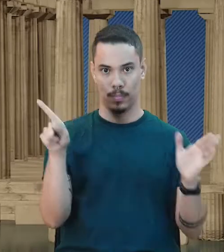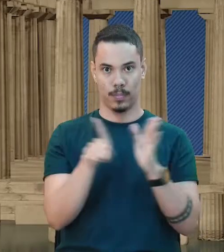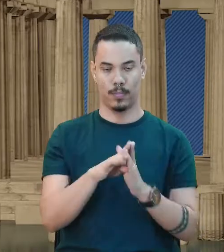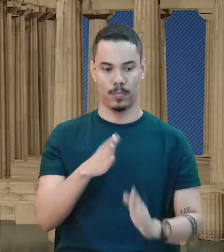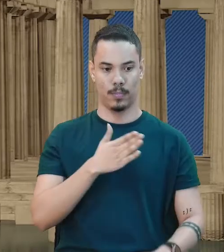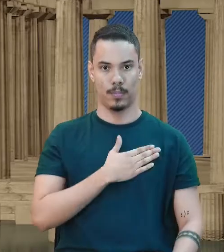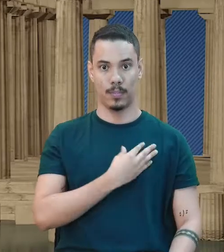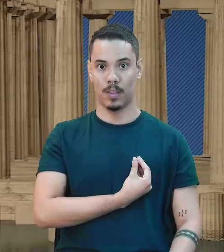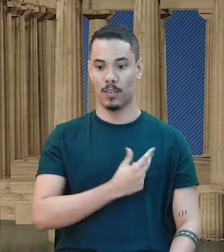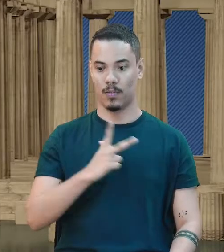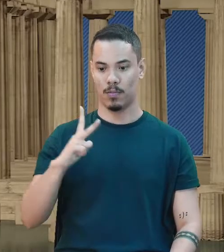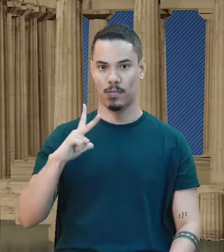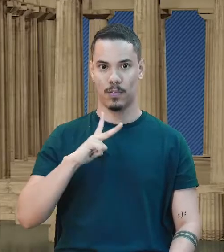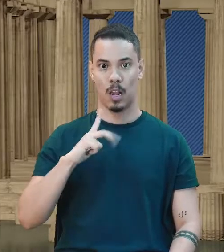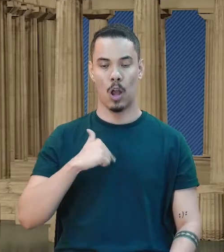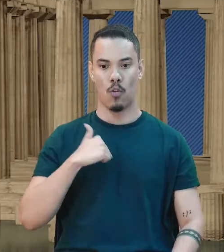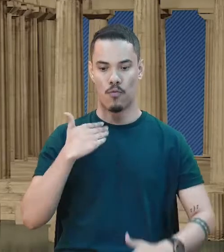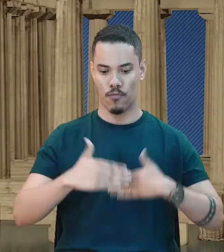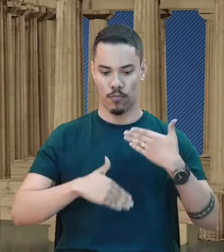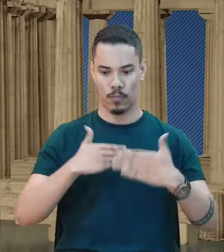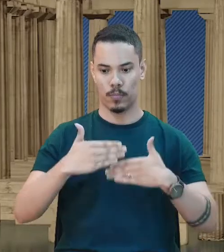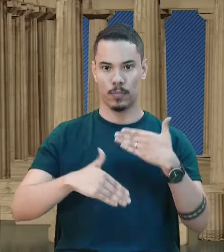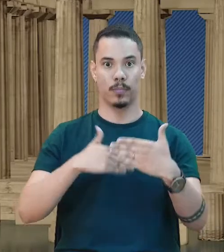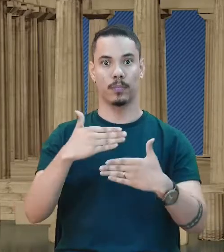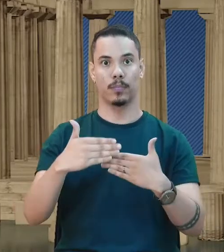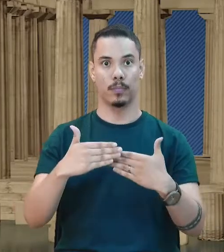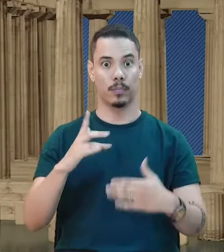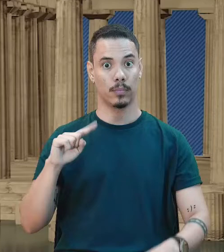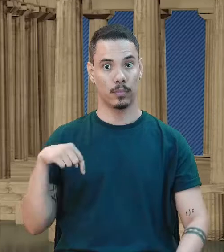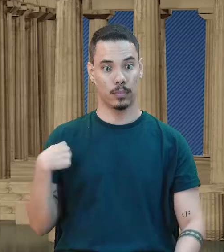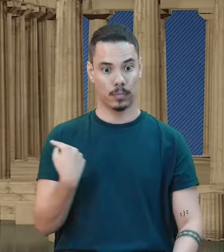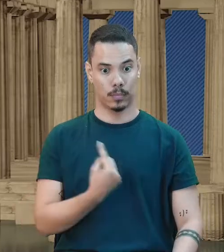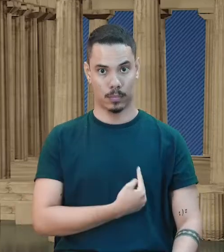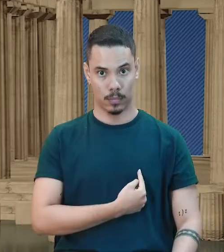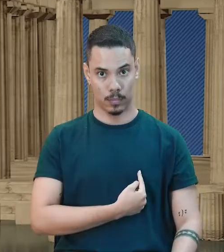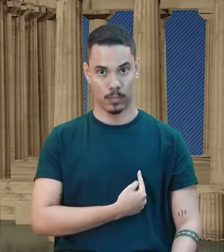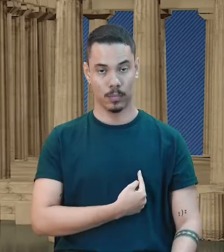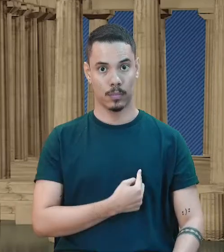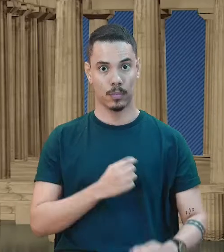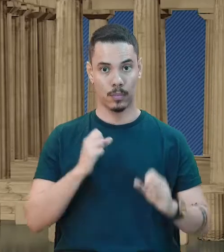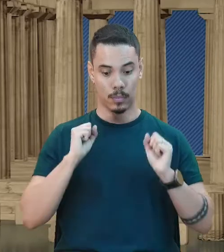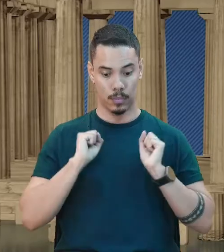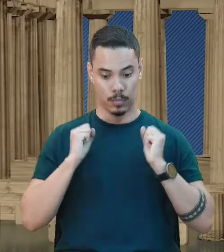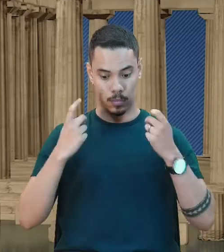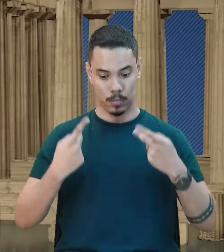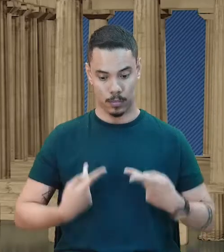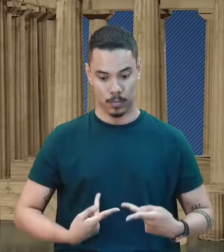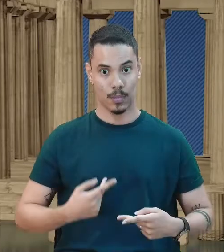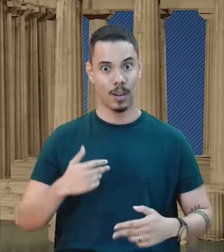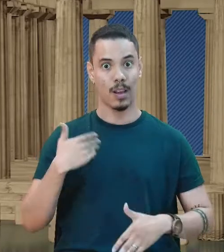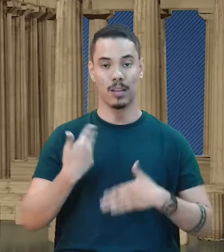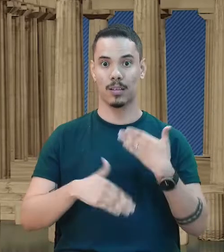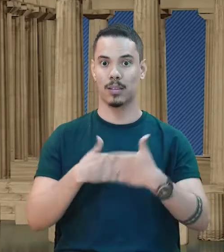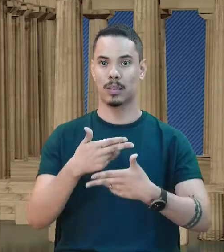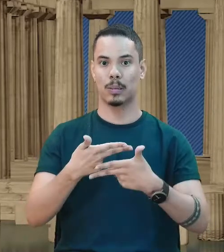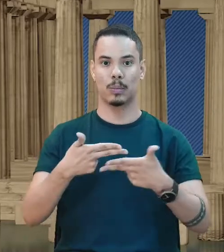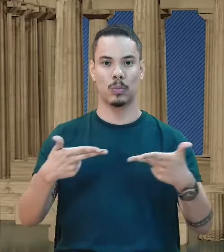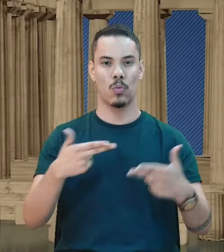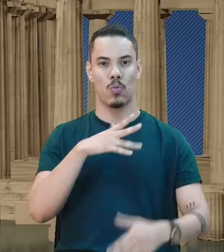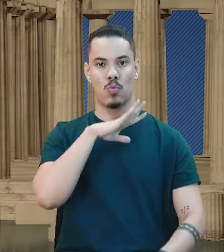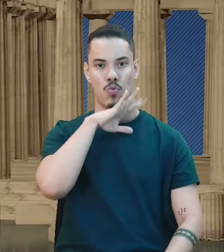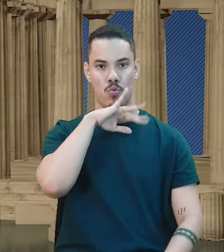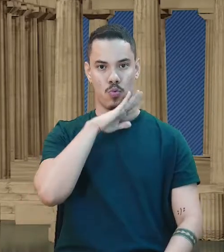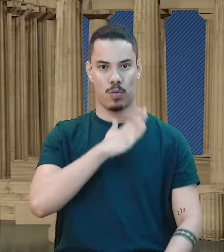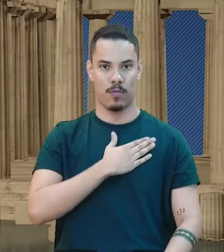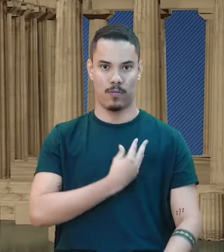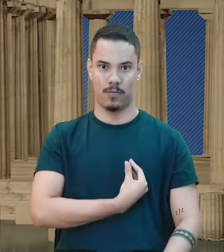Eu vou crescer com essa... Nós, pessoal, nós seres humanos, nós crescemos com as coisas ruins em nossa